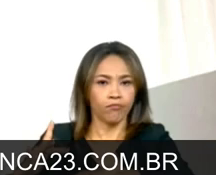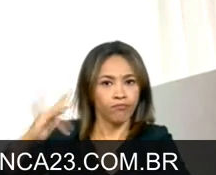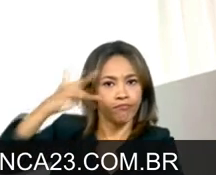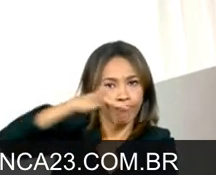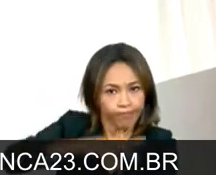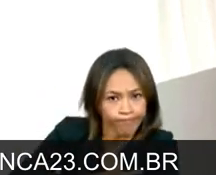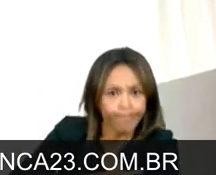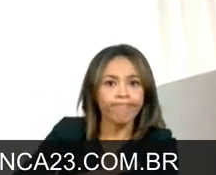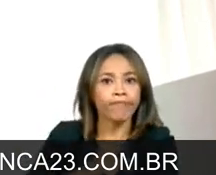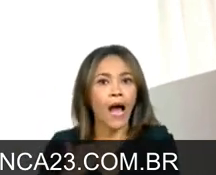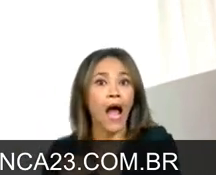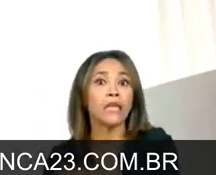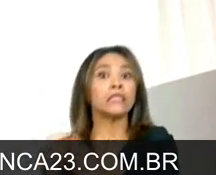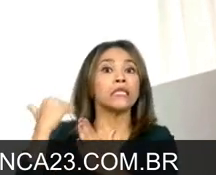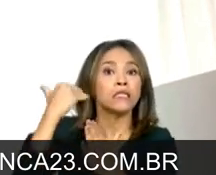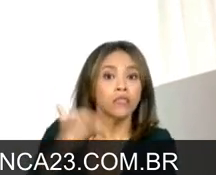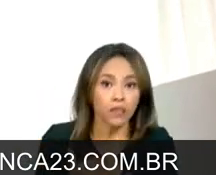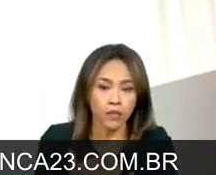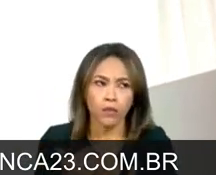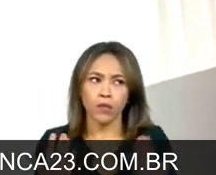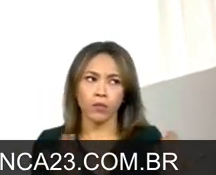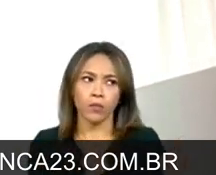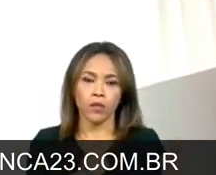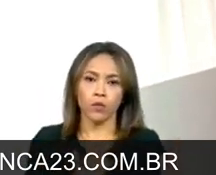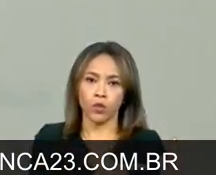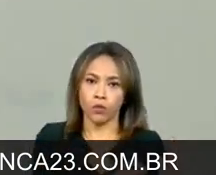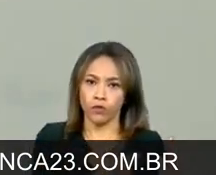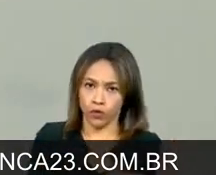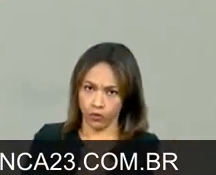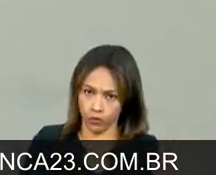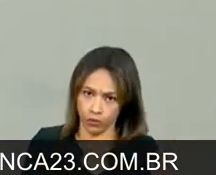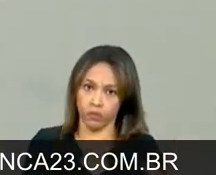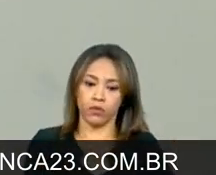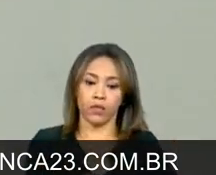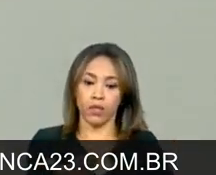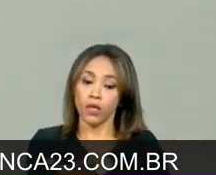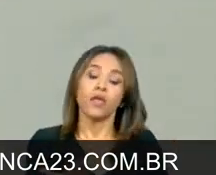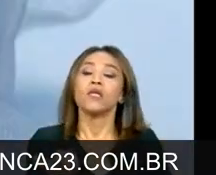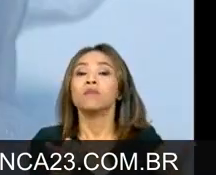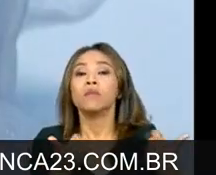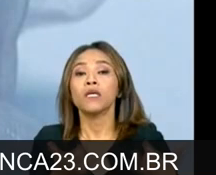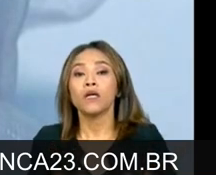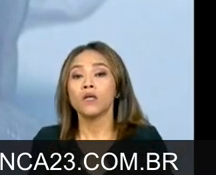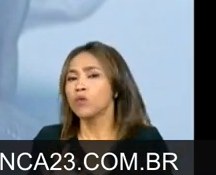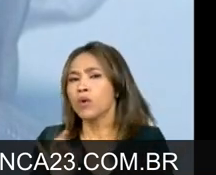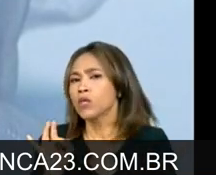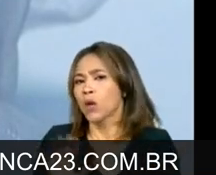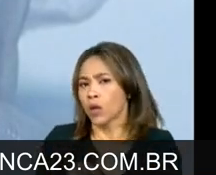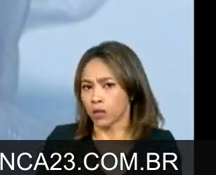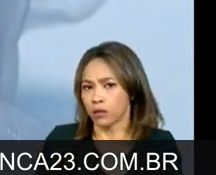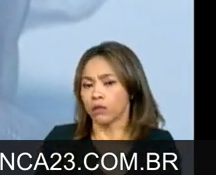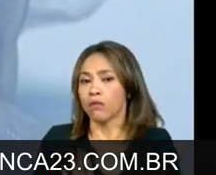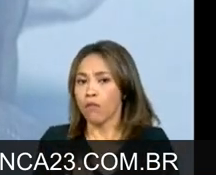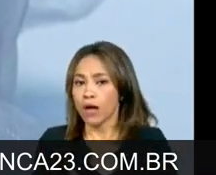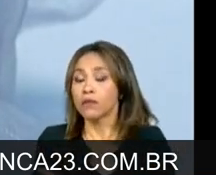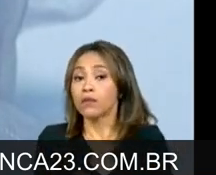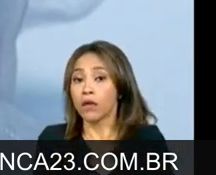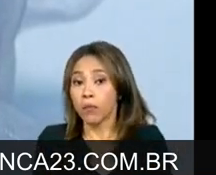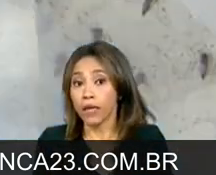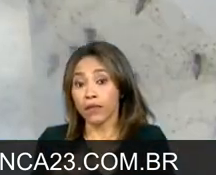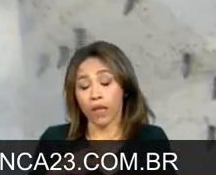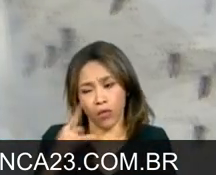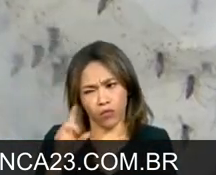que foi reportado em 2022. E não só isso, mas também